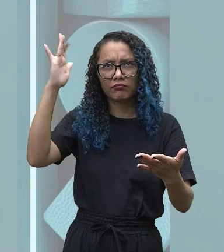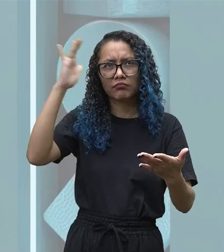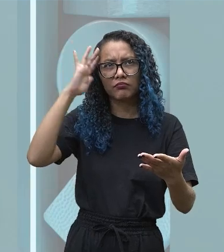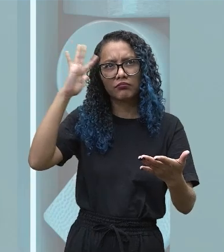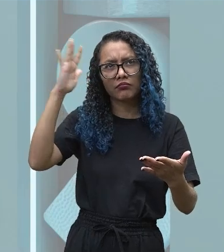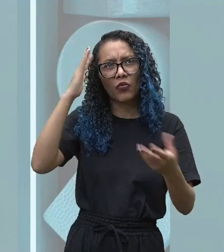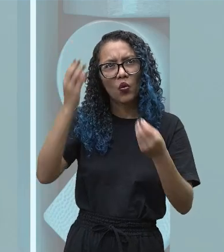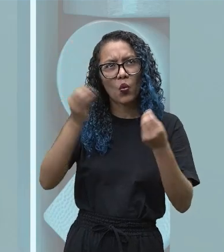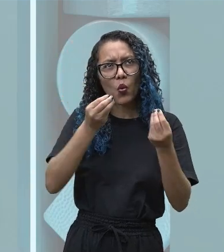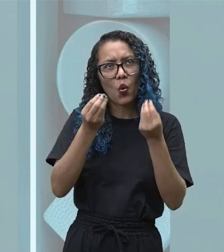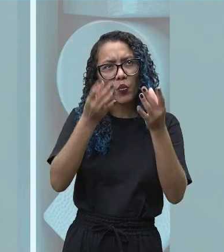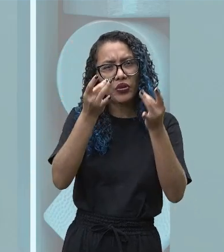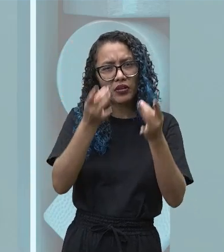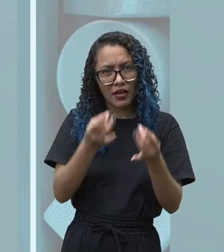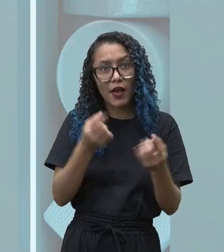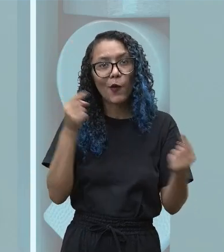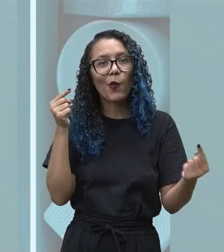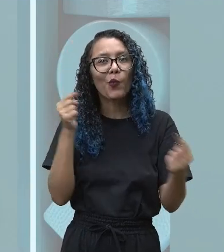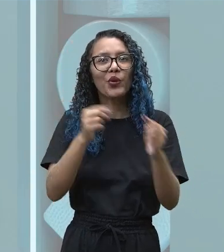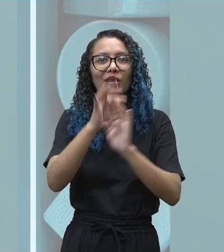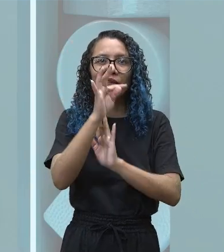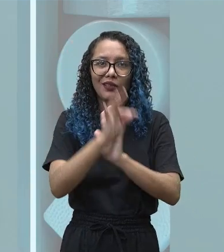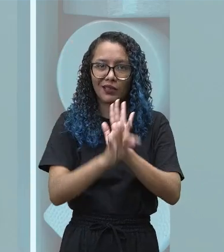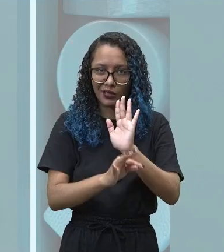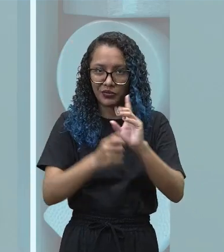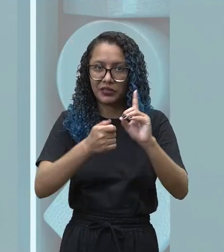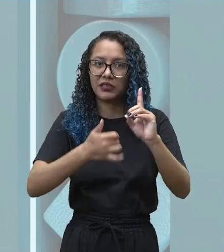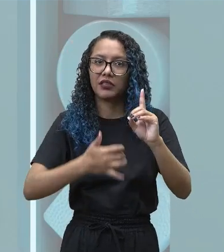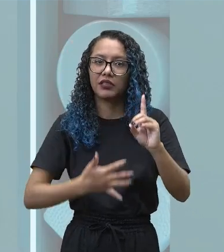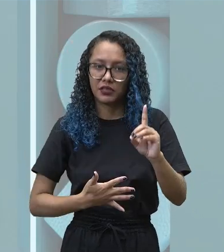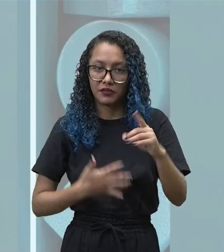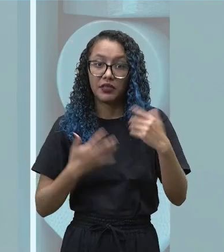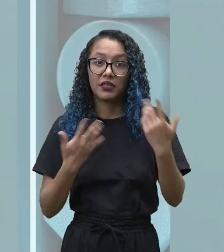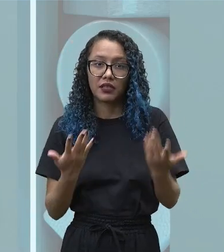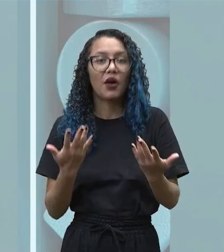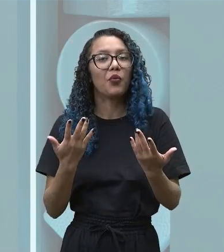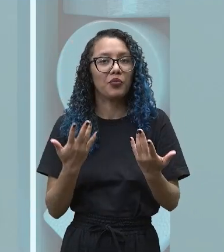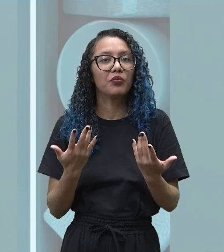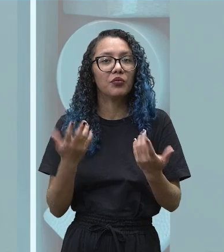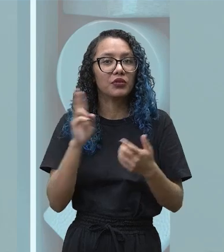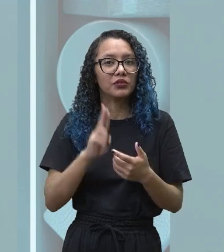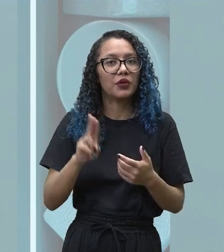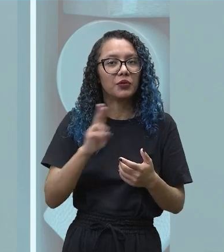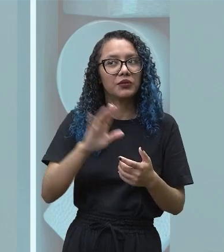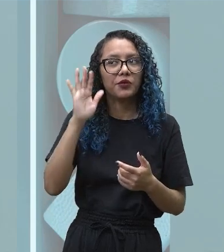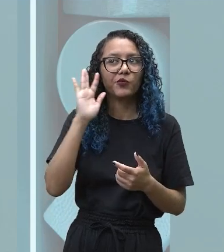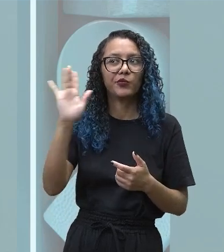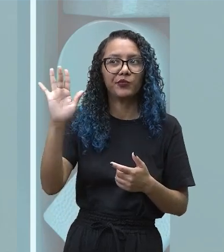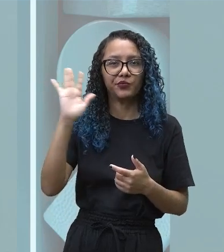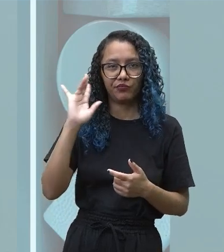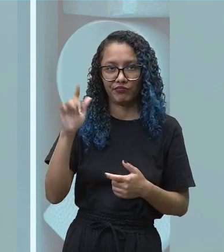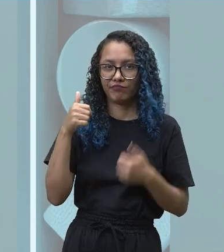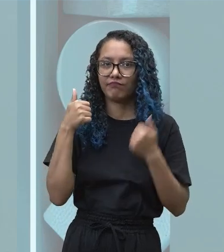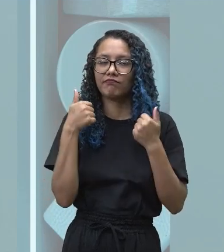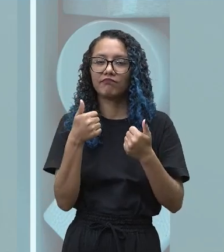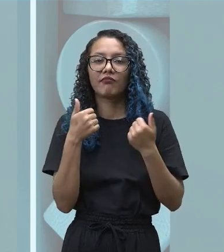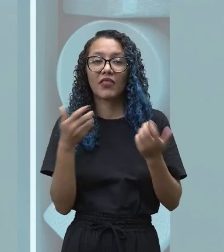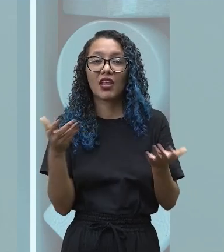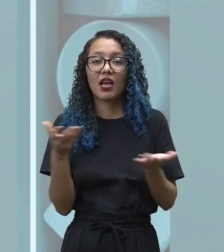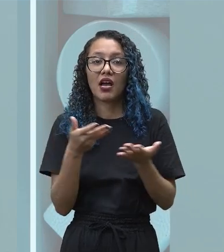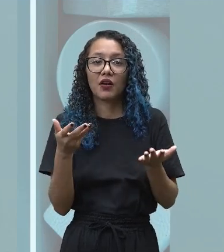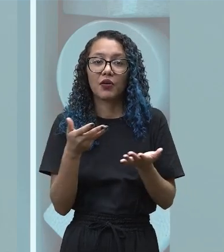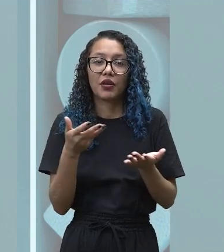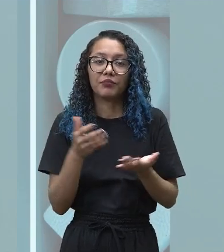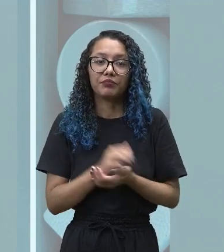um texto descritivo e nós estamos fazendo aí o uso da imaginação. Agora eu convido vocês a fazerem o